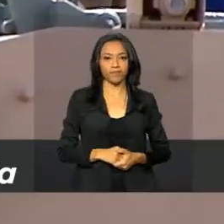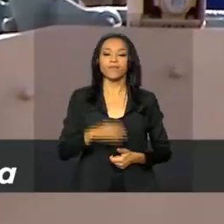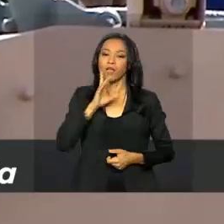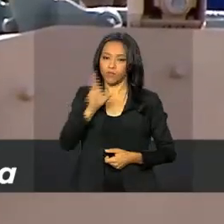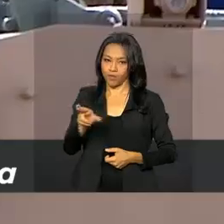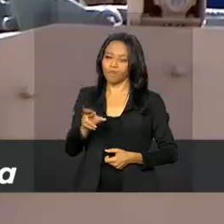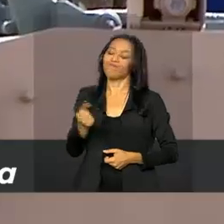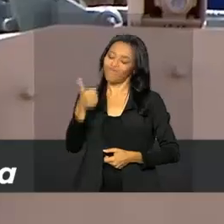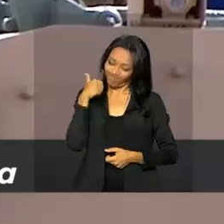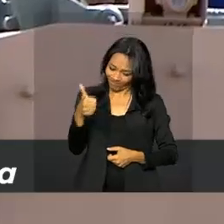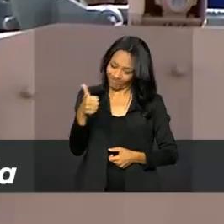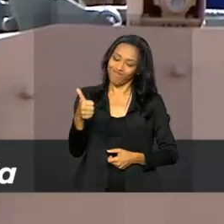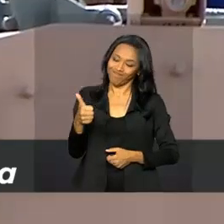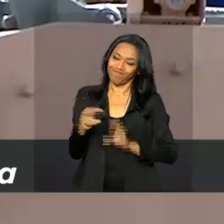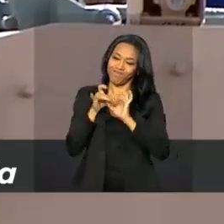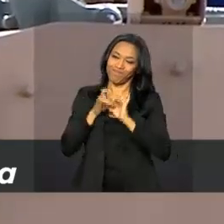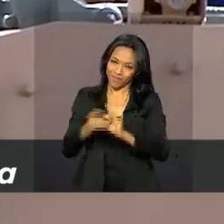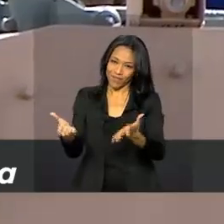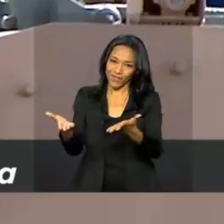Autorização concedida.